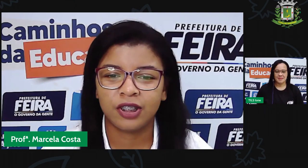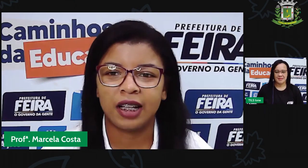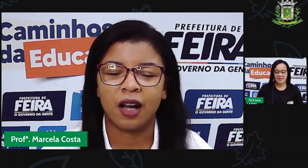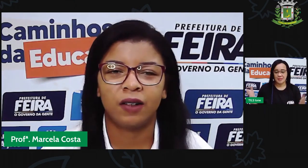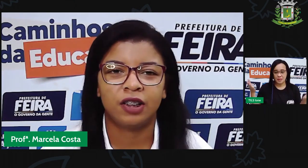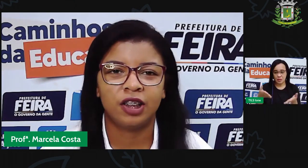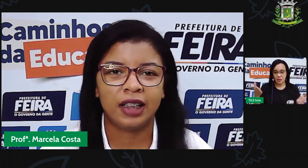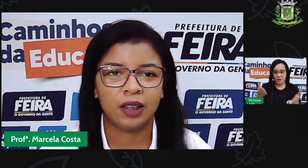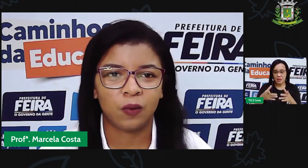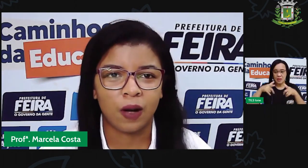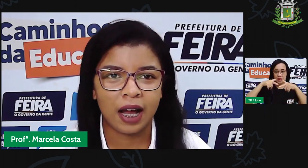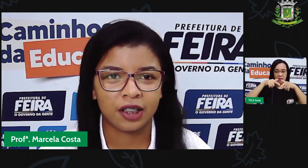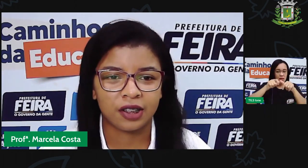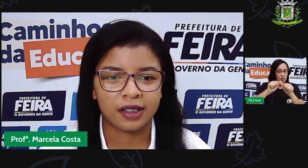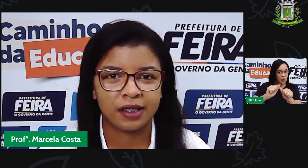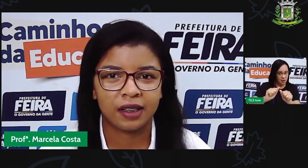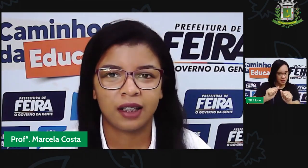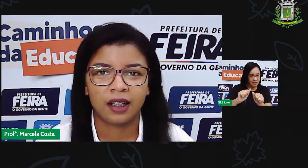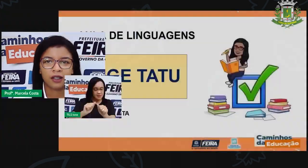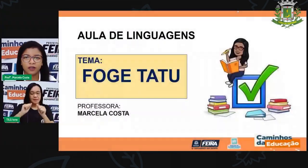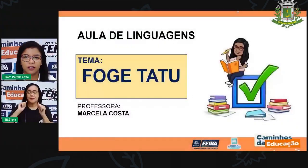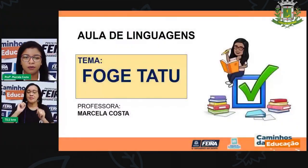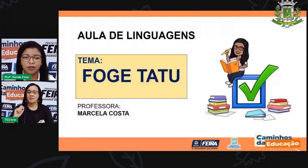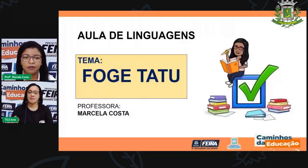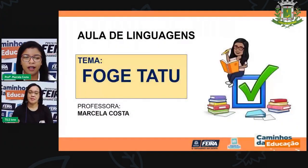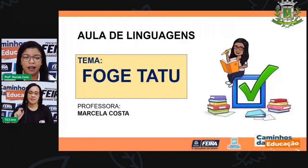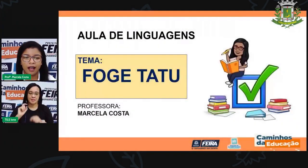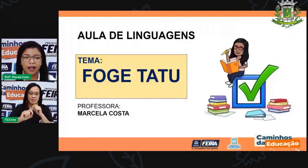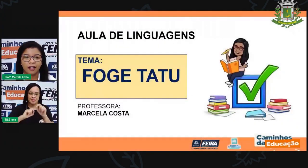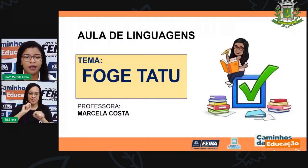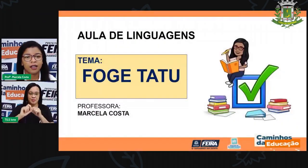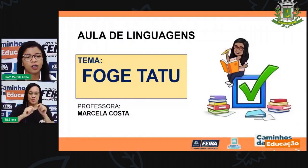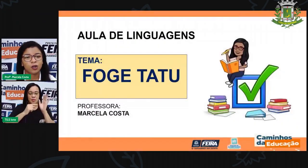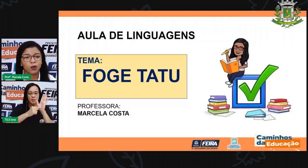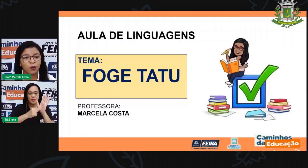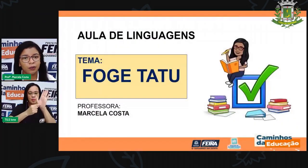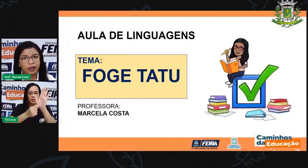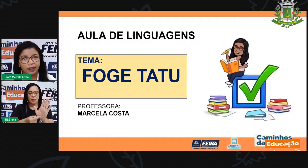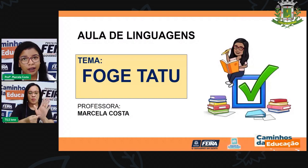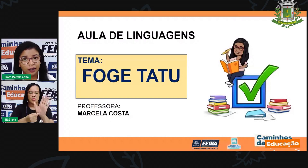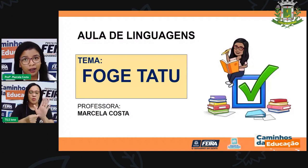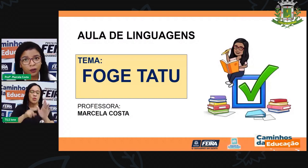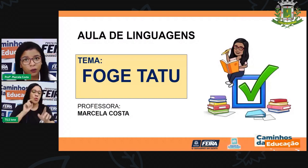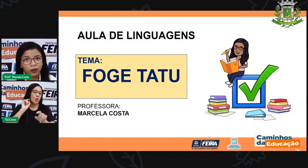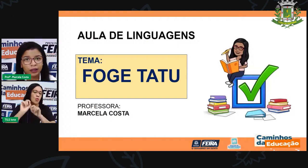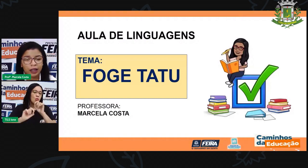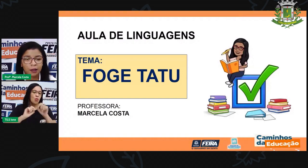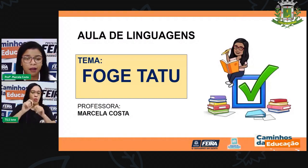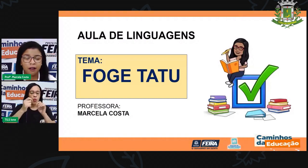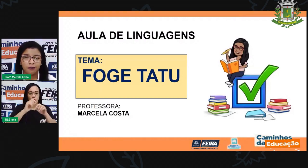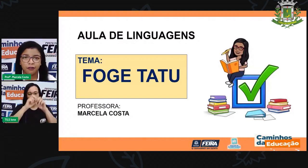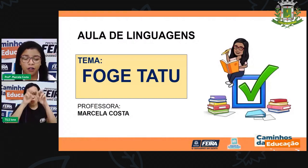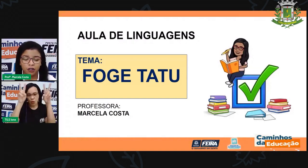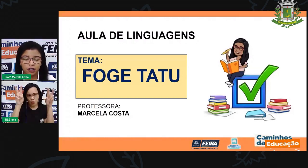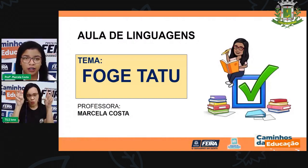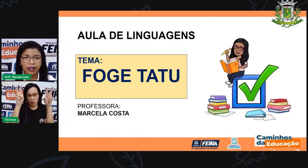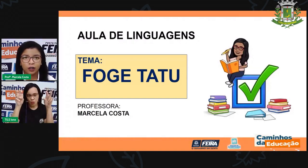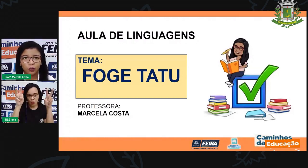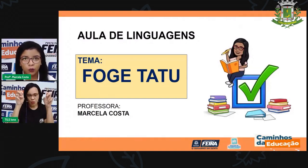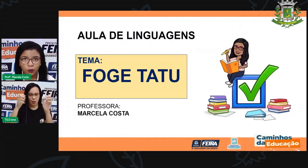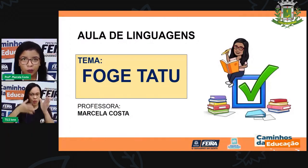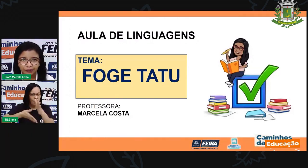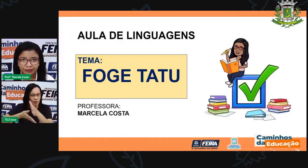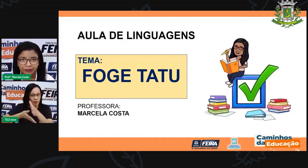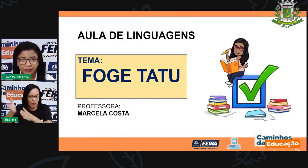Então, hoje, na aula de linguagem, nós vamos falar sobre o tema foge